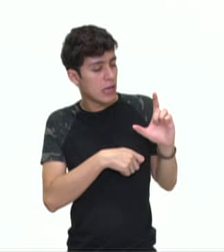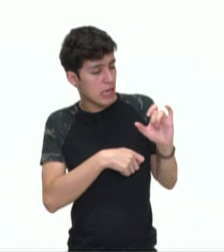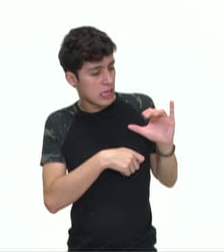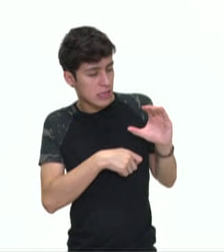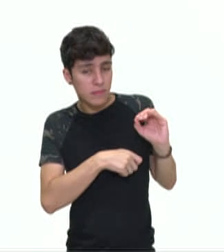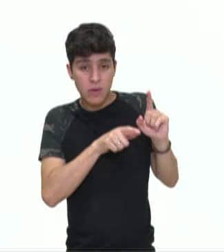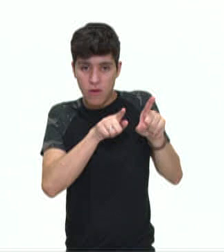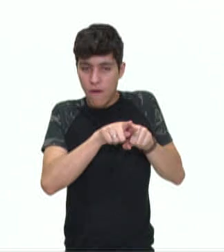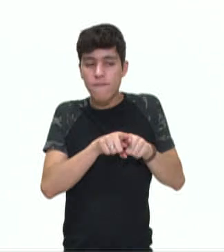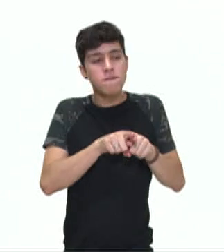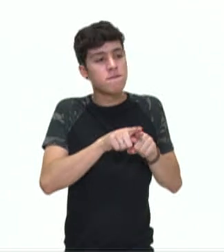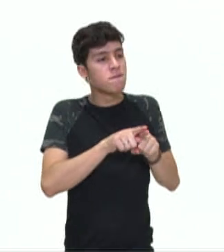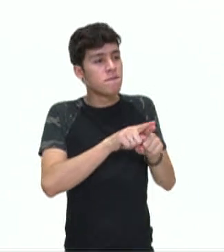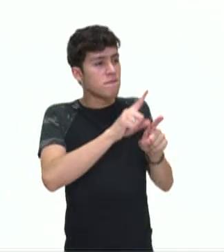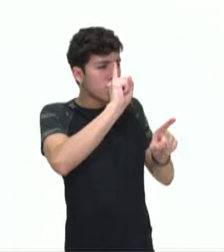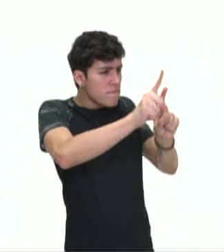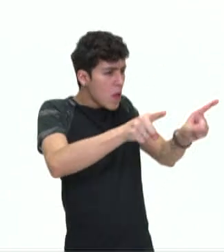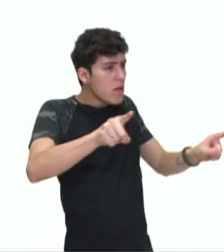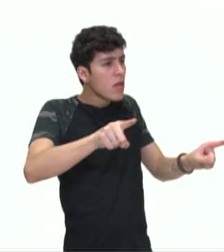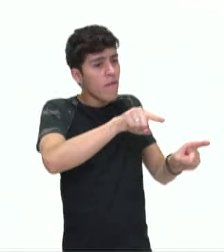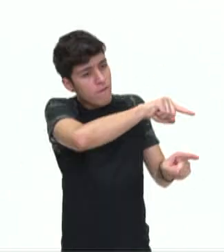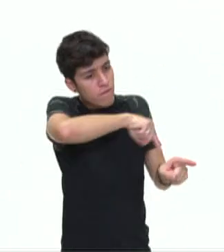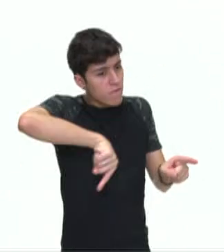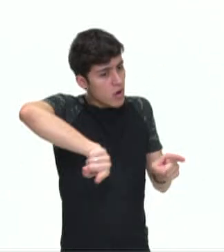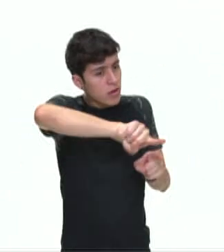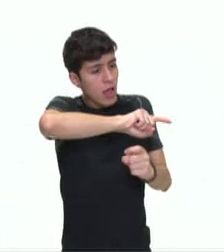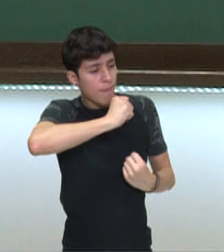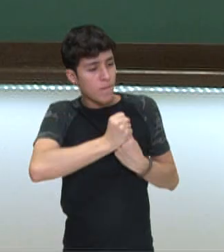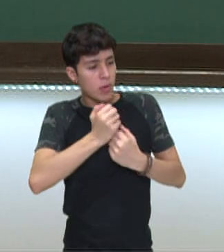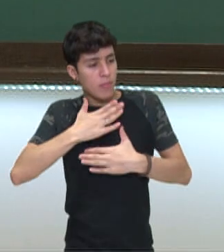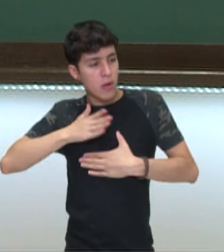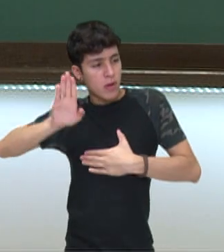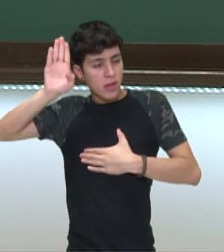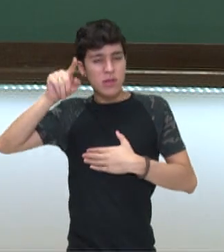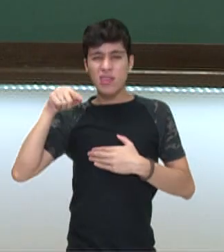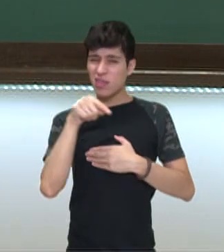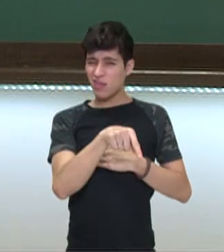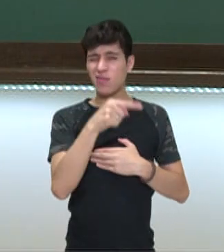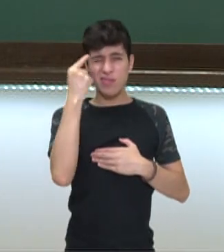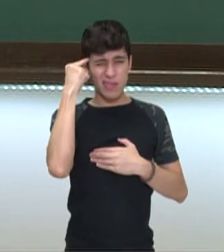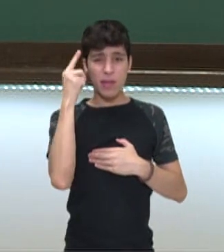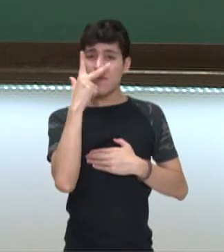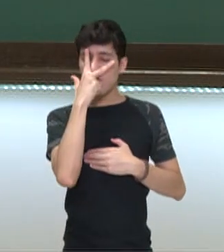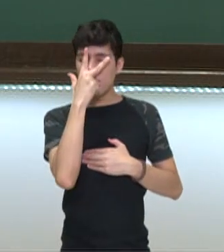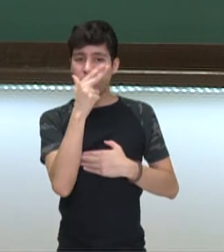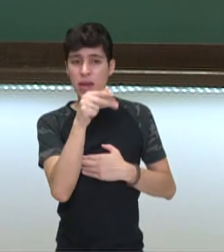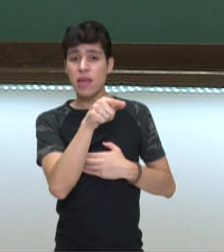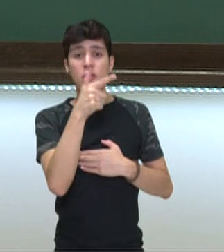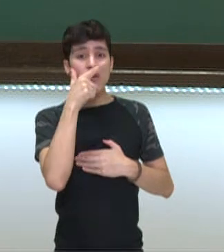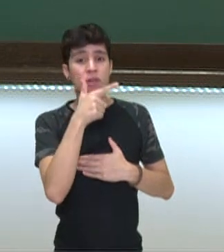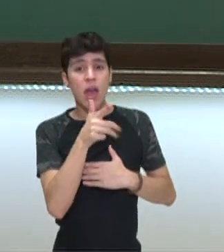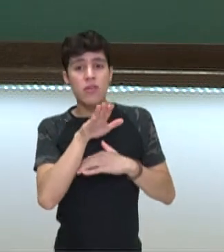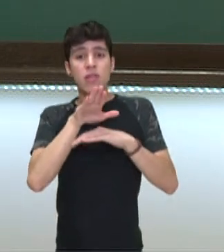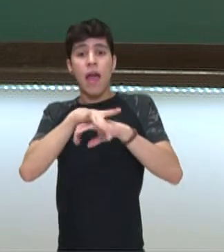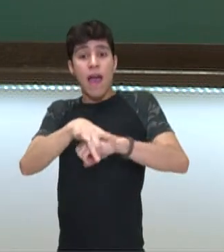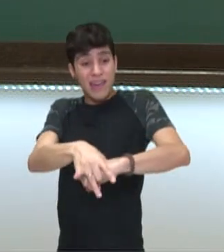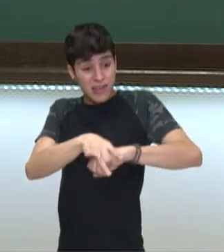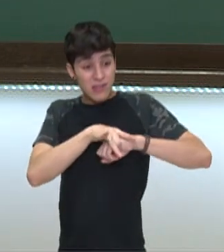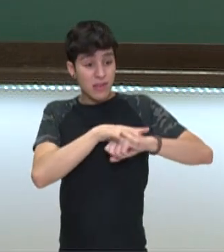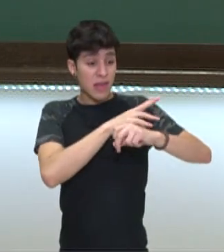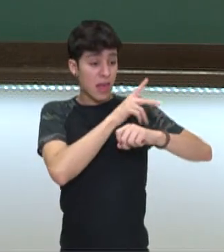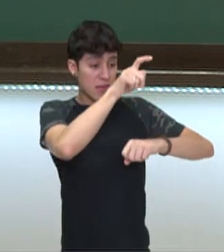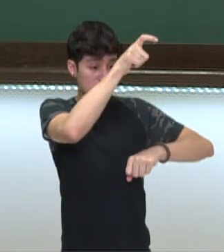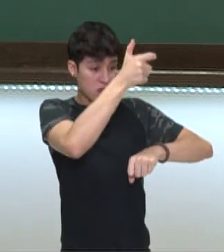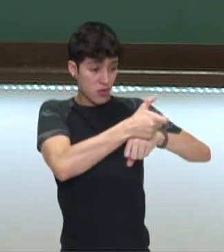de cabresto, foram bastante importantes aí para garantir o poder desses coronéis e as oligarquias